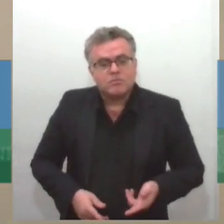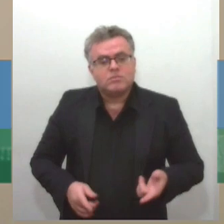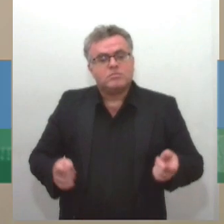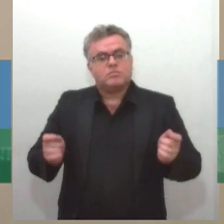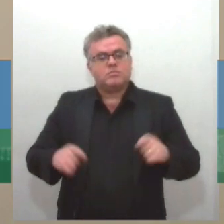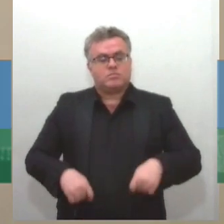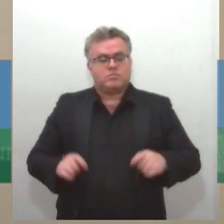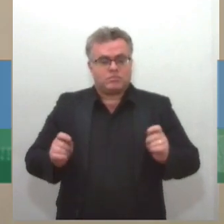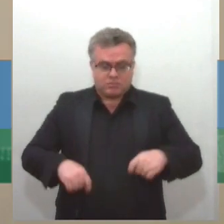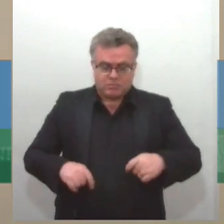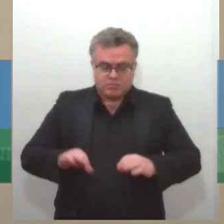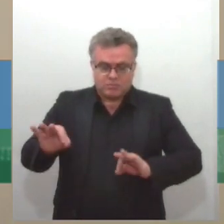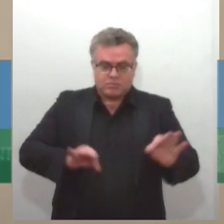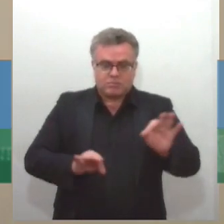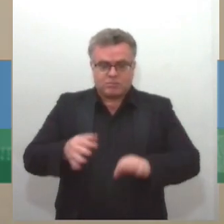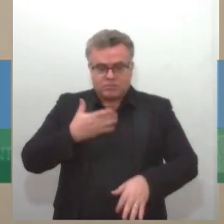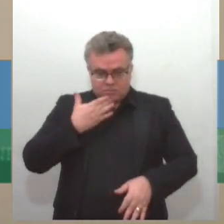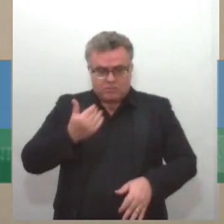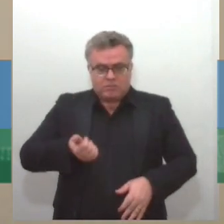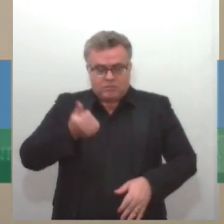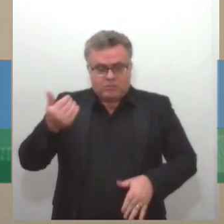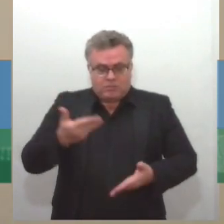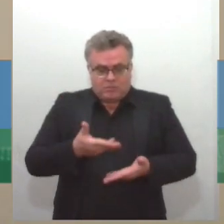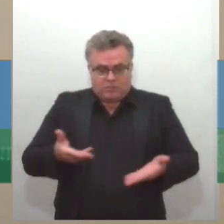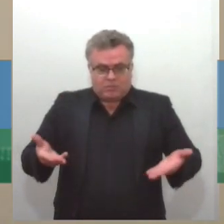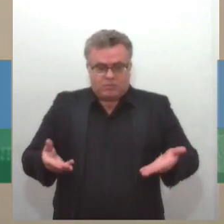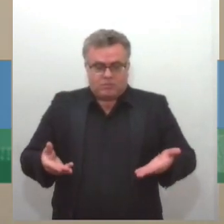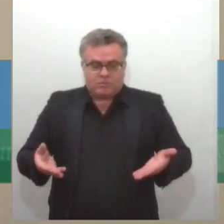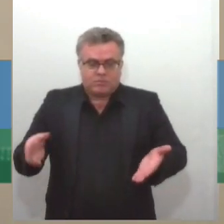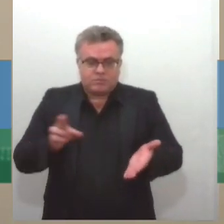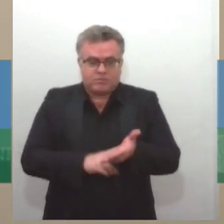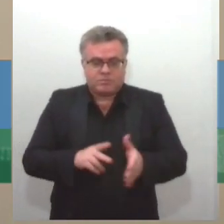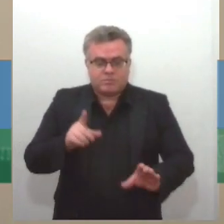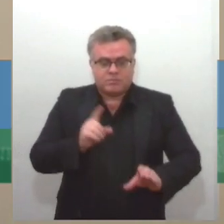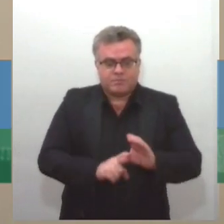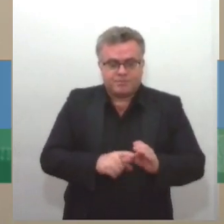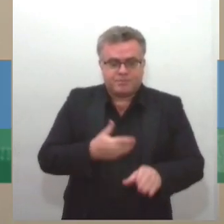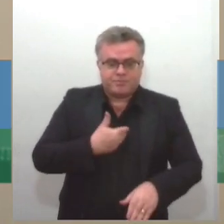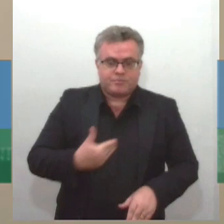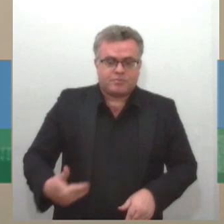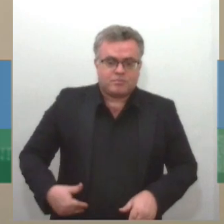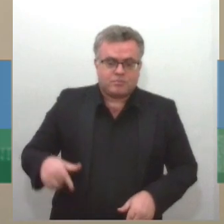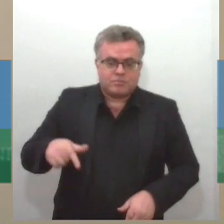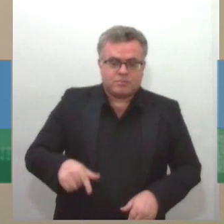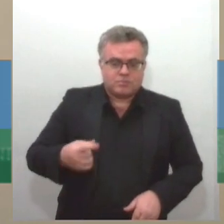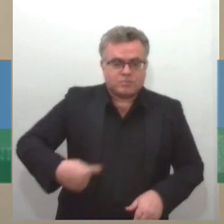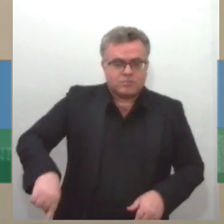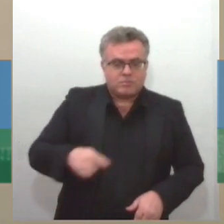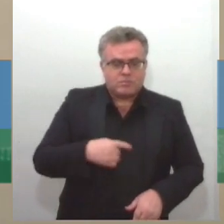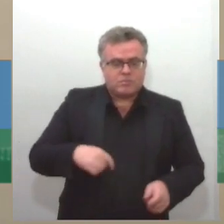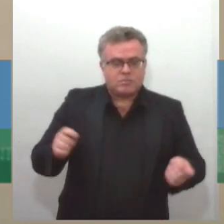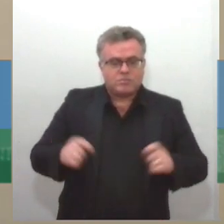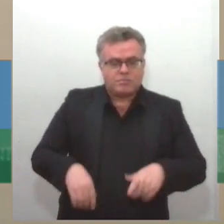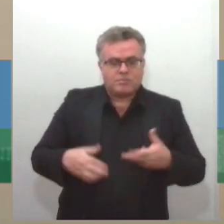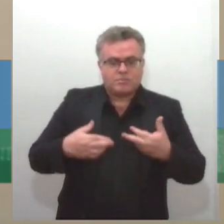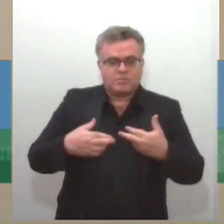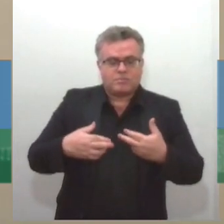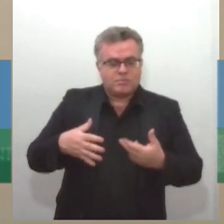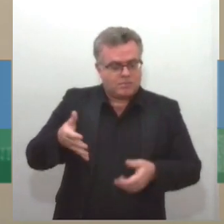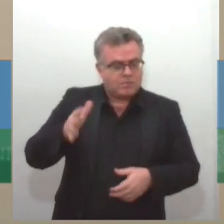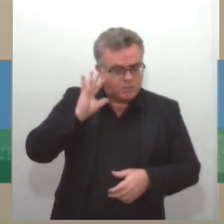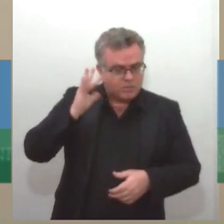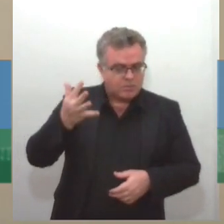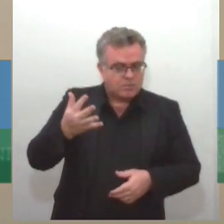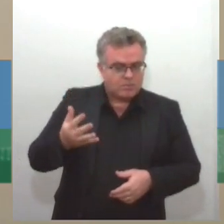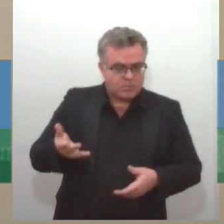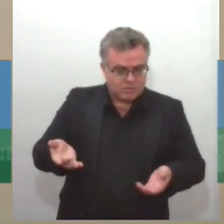ajustar essa questão do endividamento público, para que nós possamos, enfim, ter um Estado, os